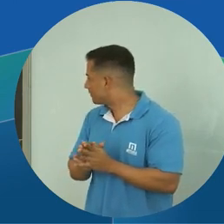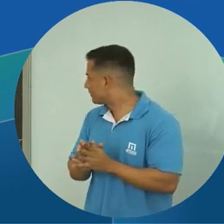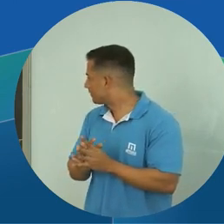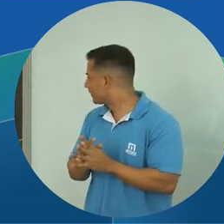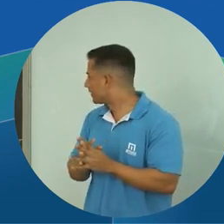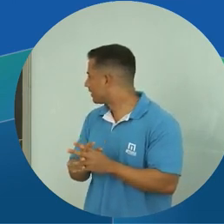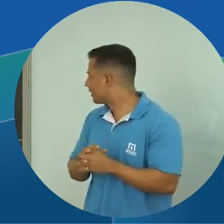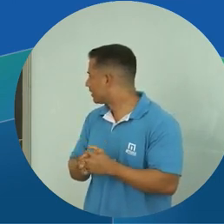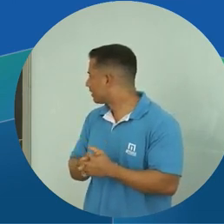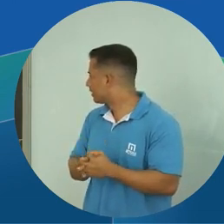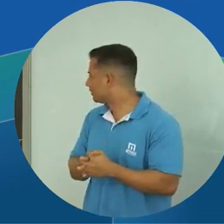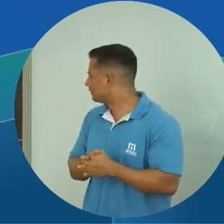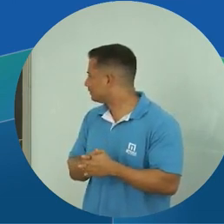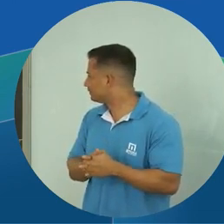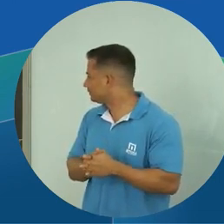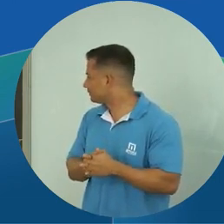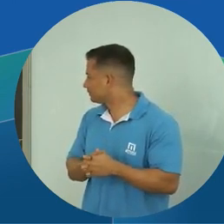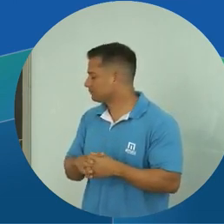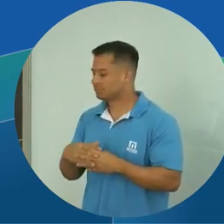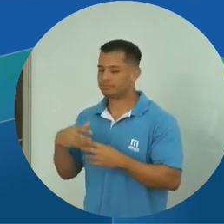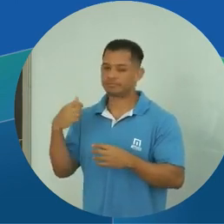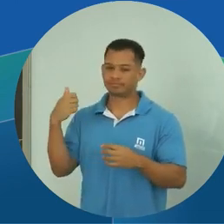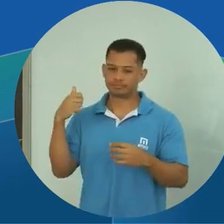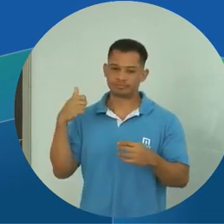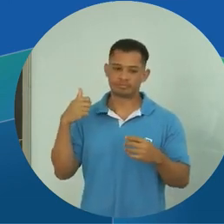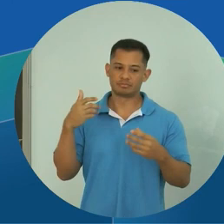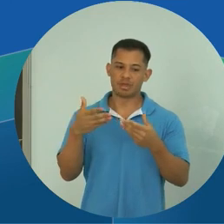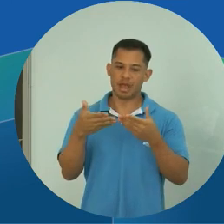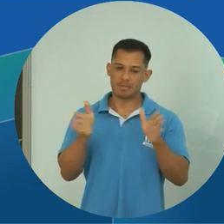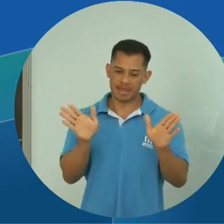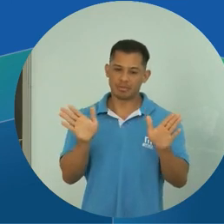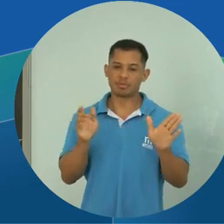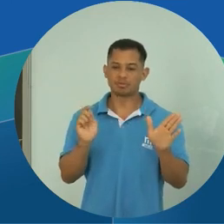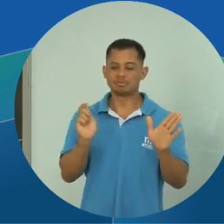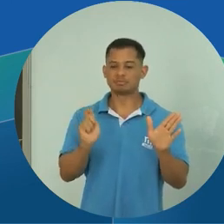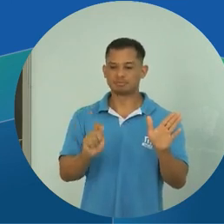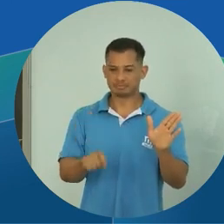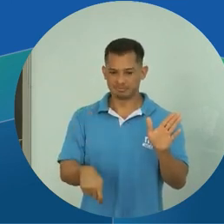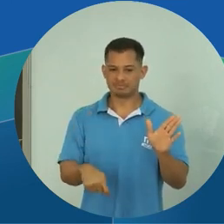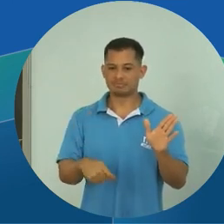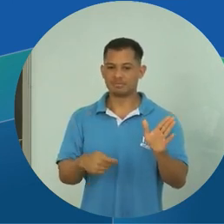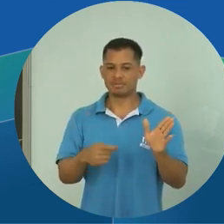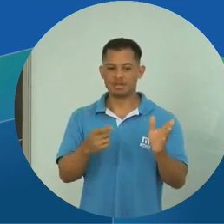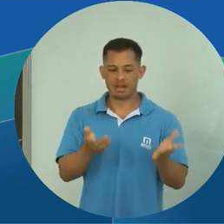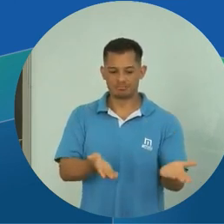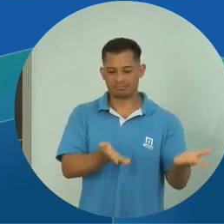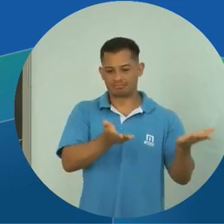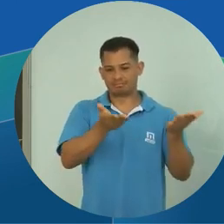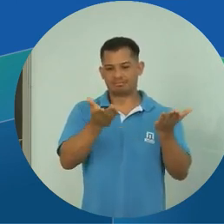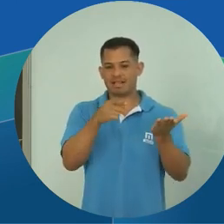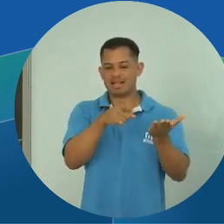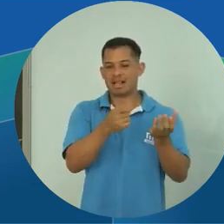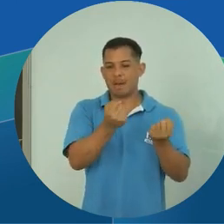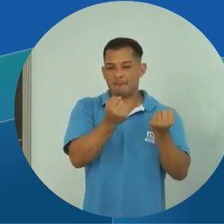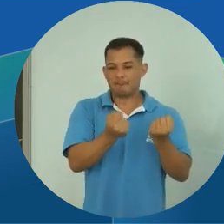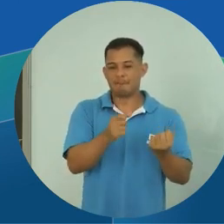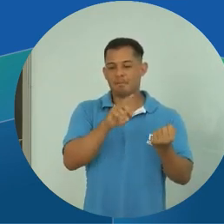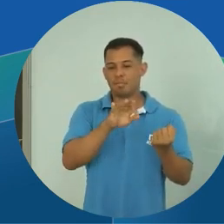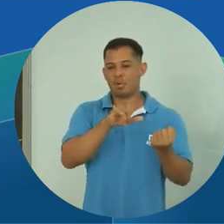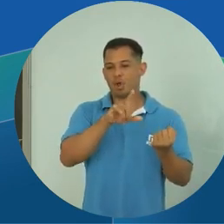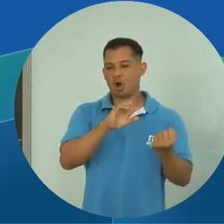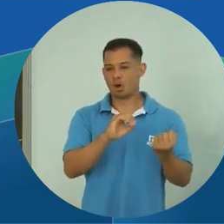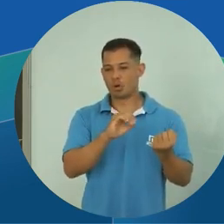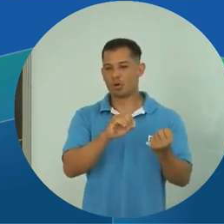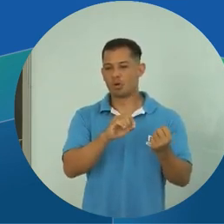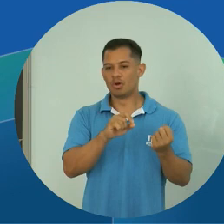condição daria amplitude, alcance para os blocos a jusante, e, ao mesmo tempo, ele poderia andar